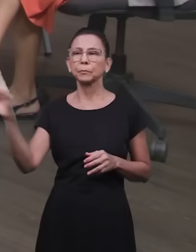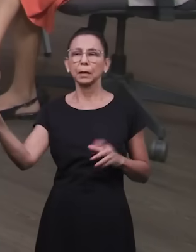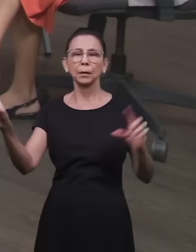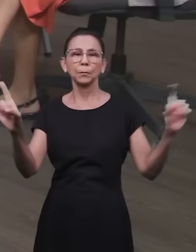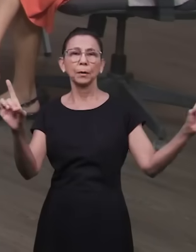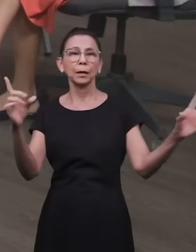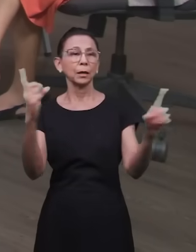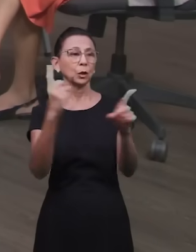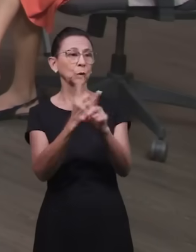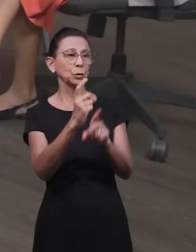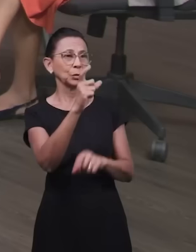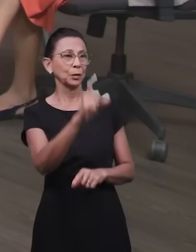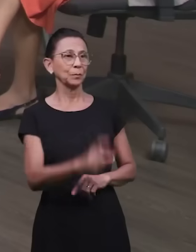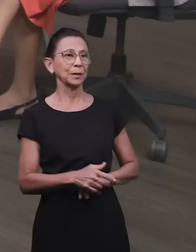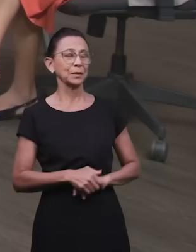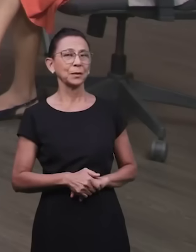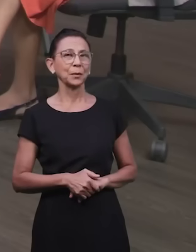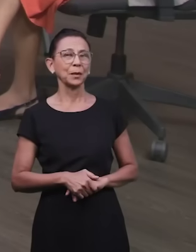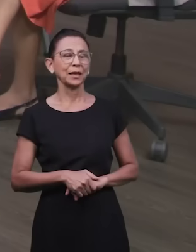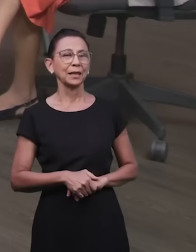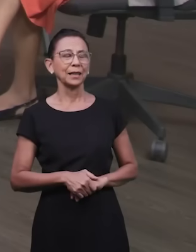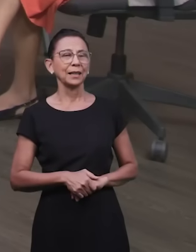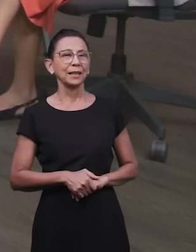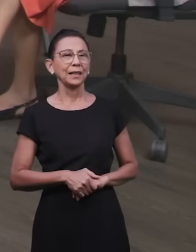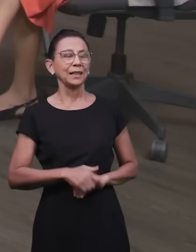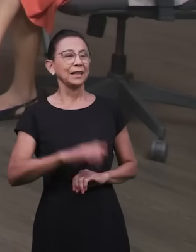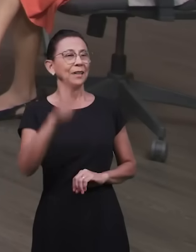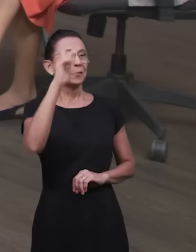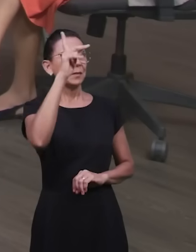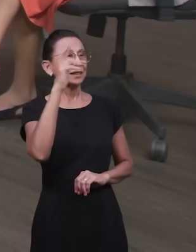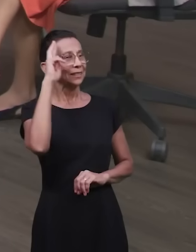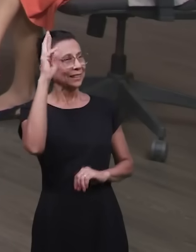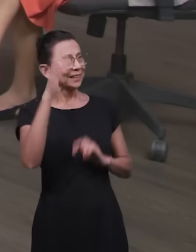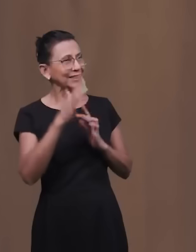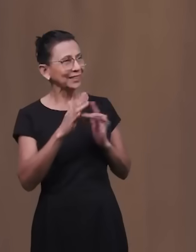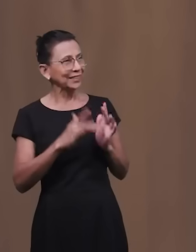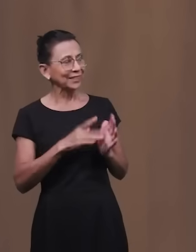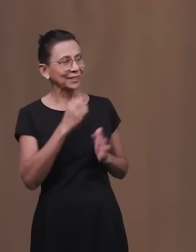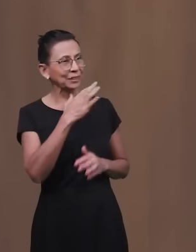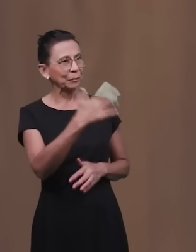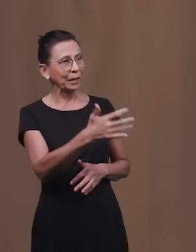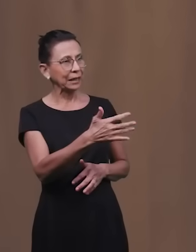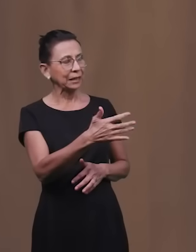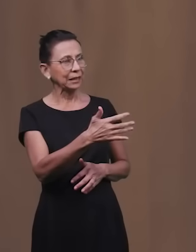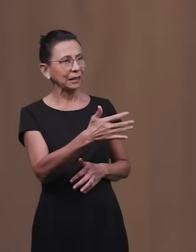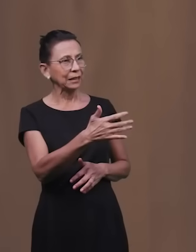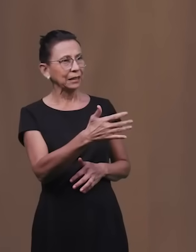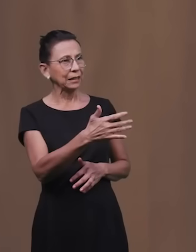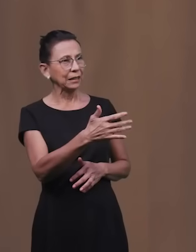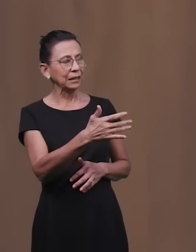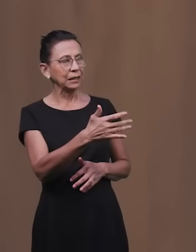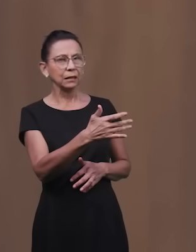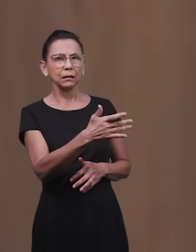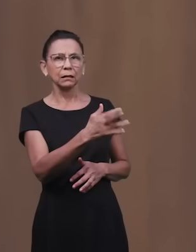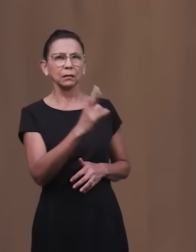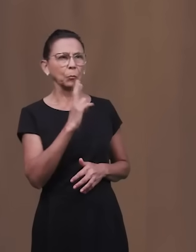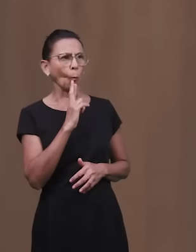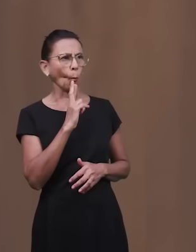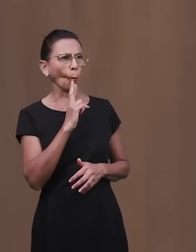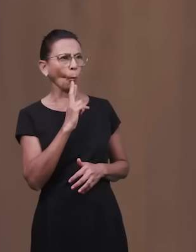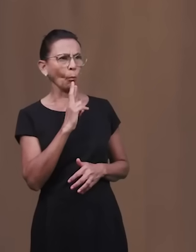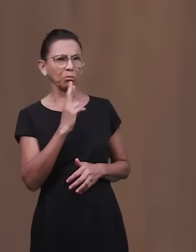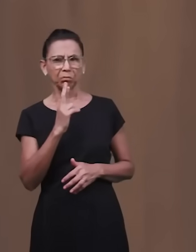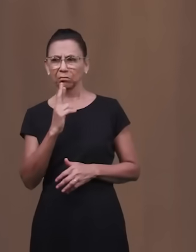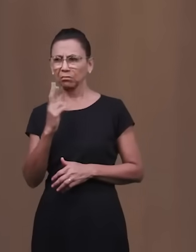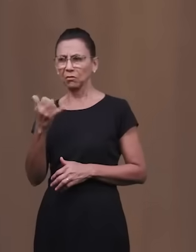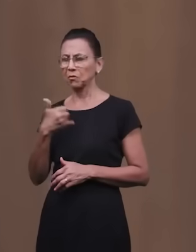na rua, na igreja, cumprimentou a pessoa não respondeu ao cumprimento. E aí? Tá